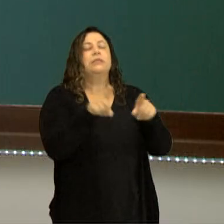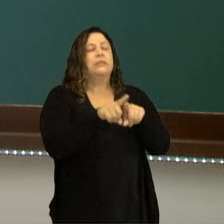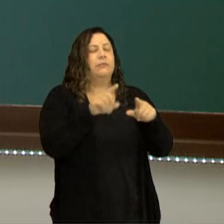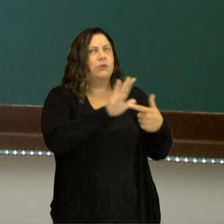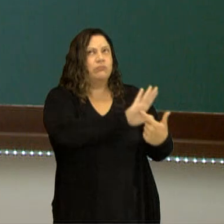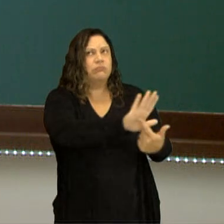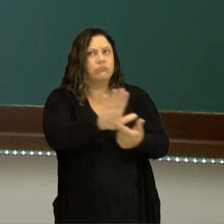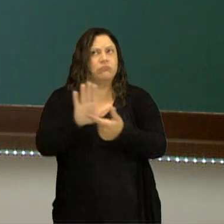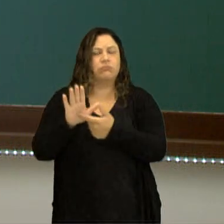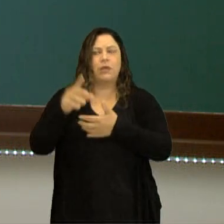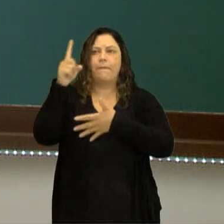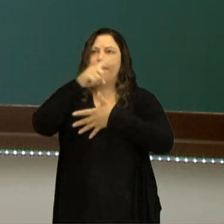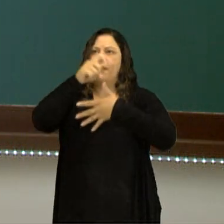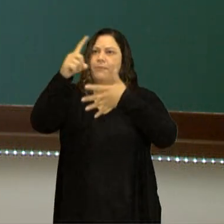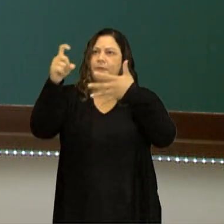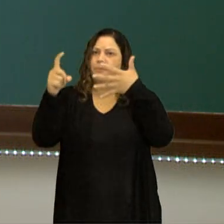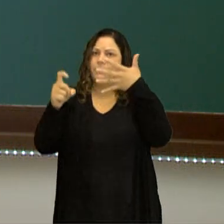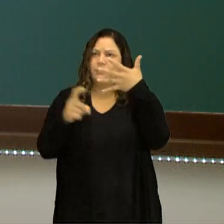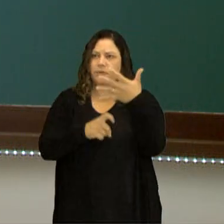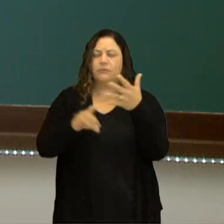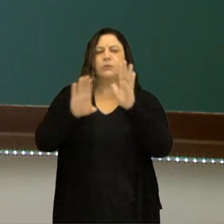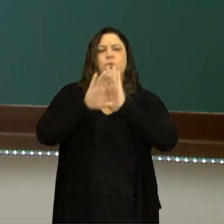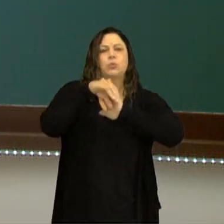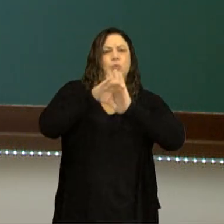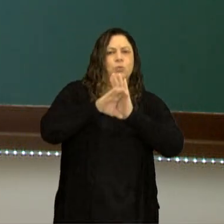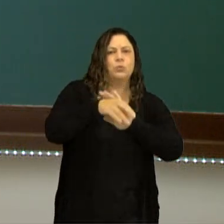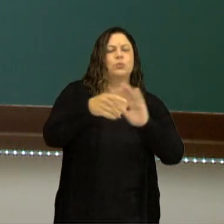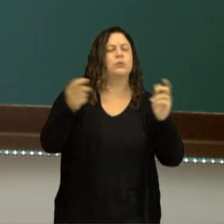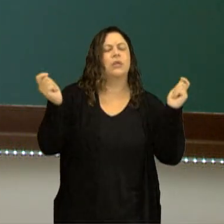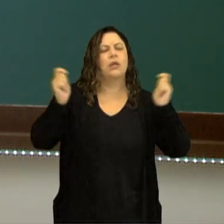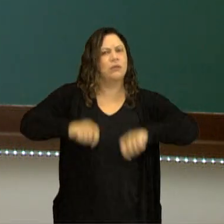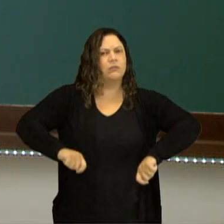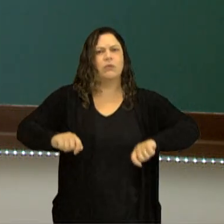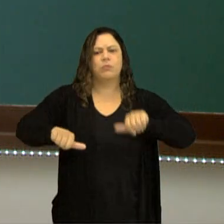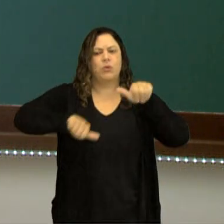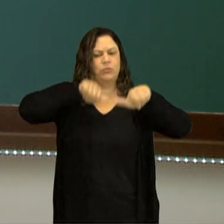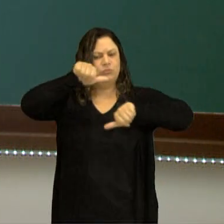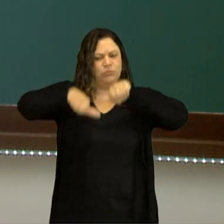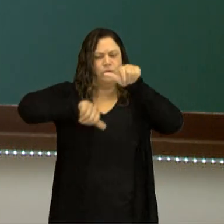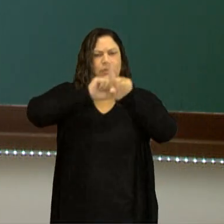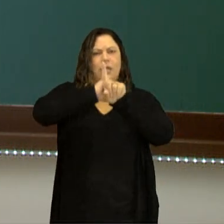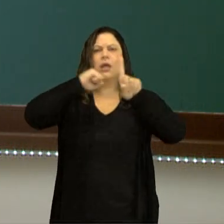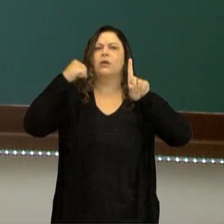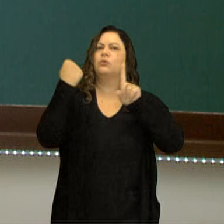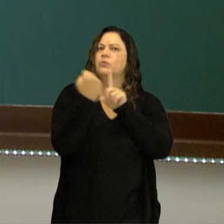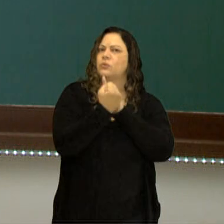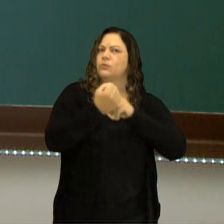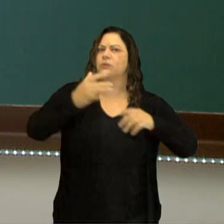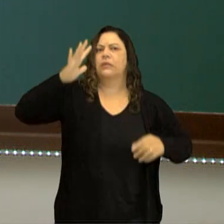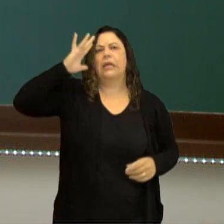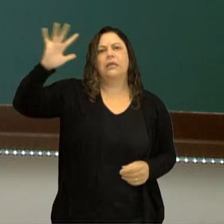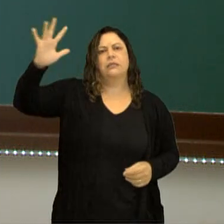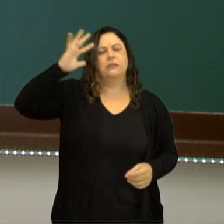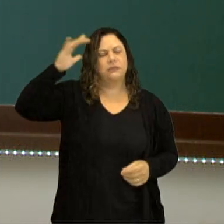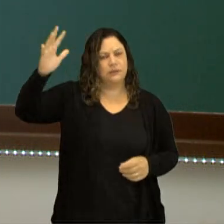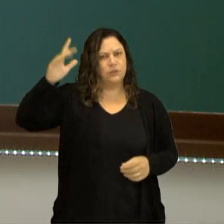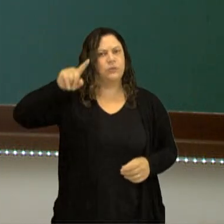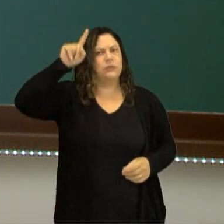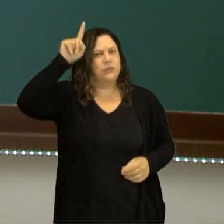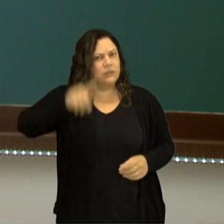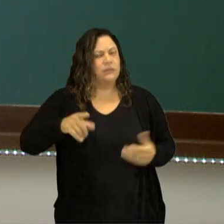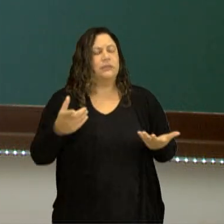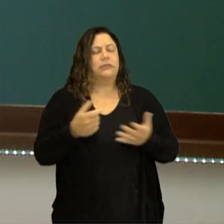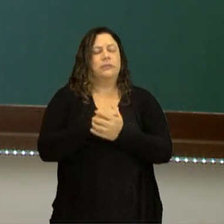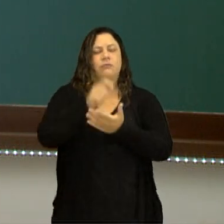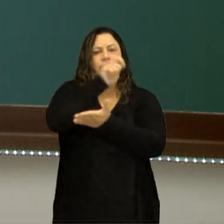várias hipóteses, conceitos de como a gente pode transformar a sociedade. As teorias são